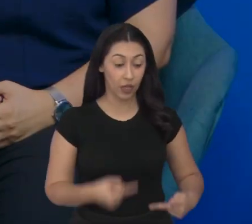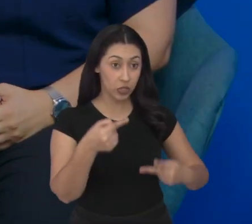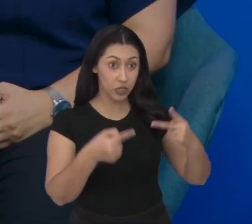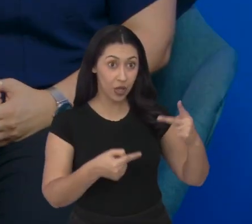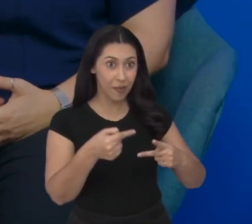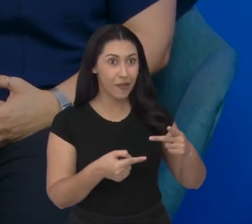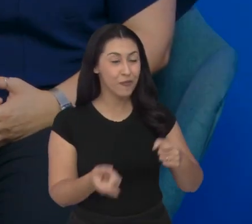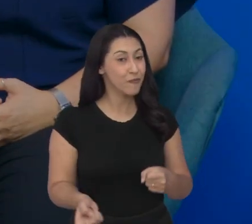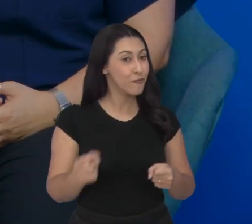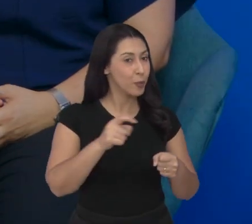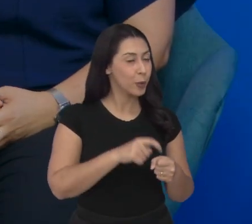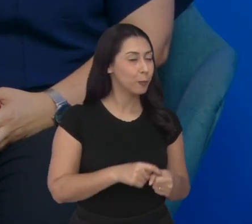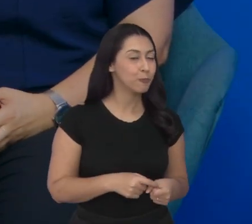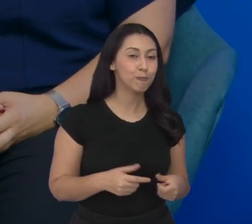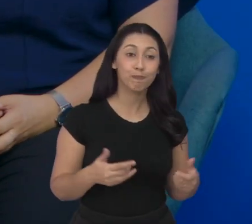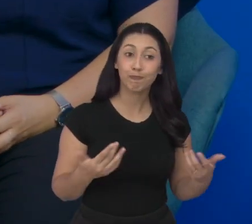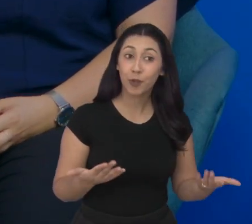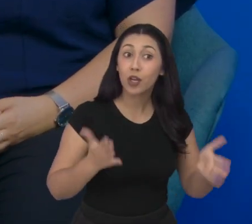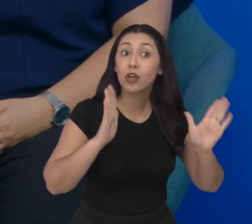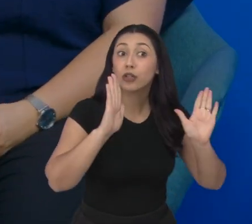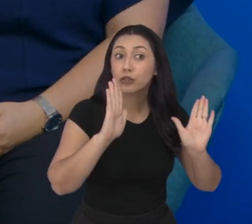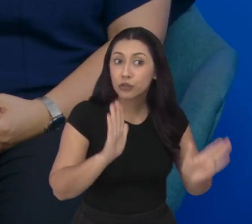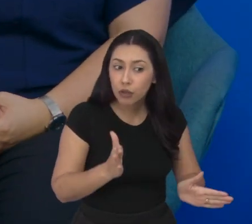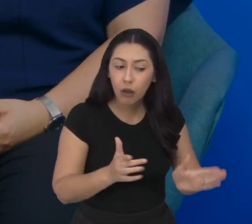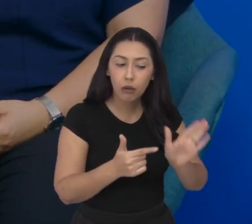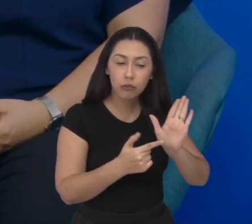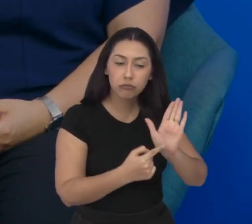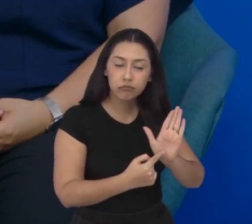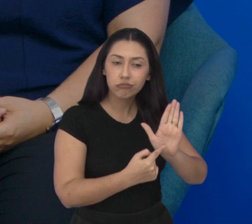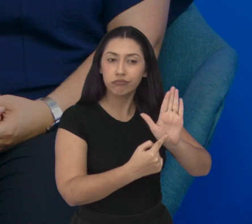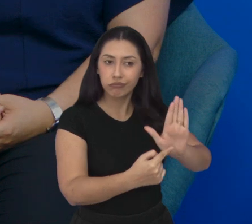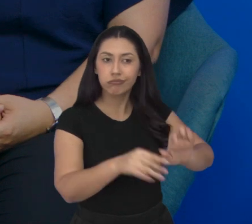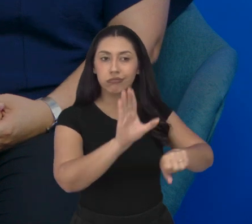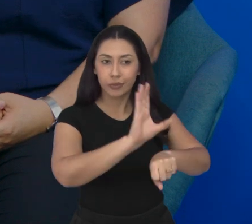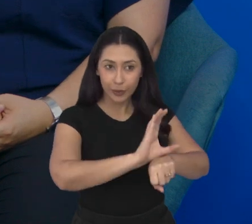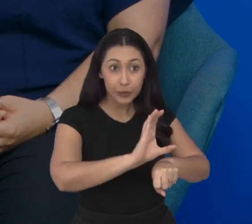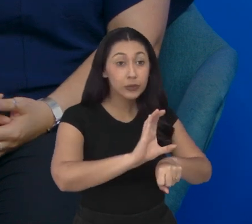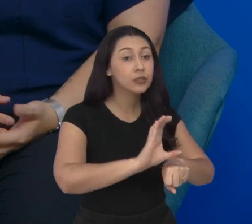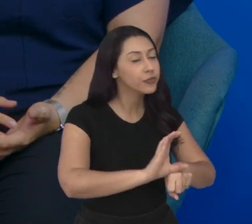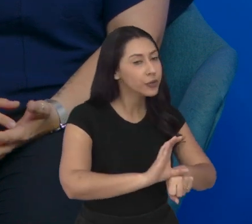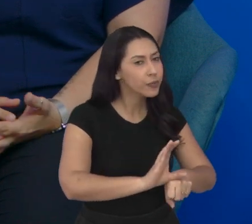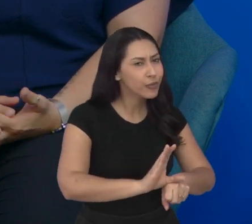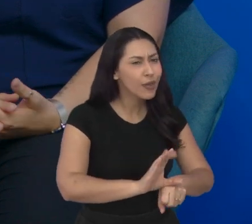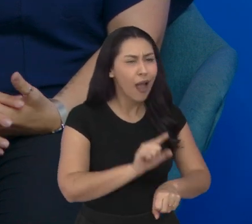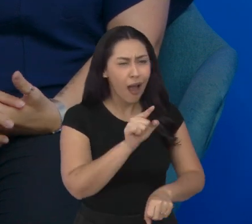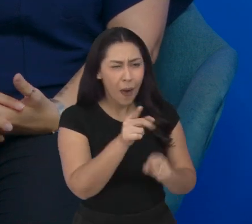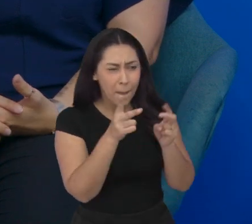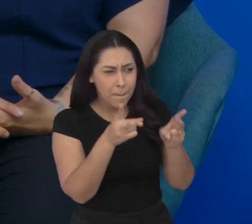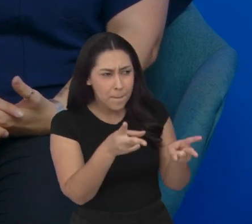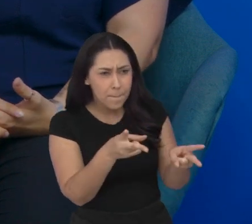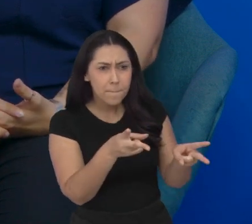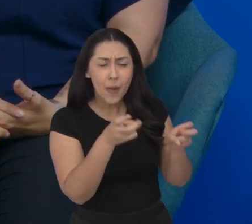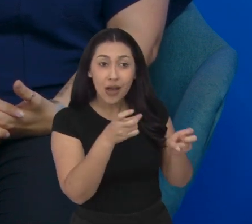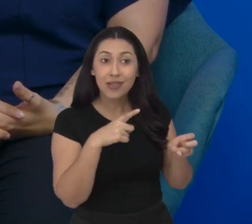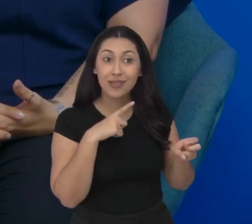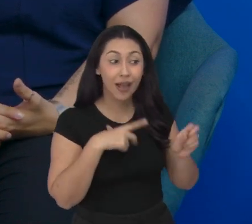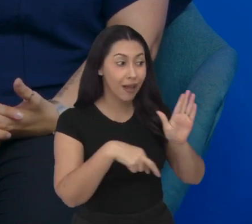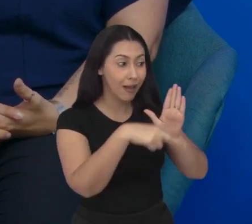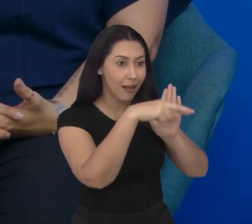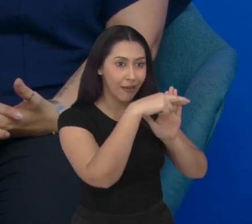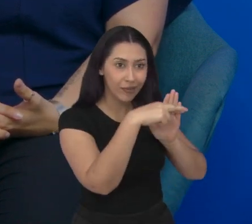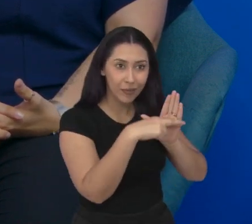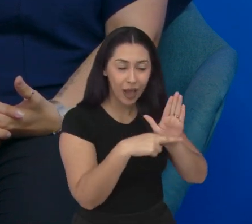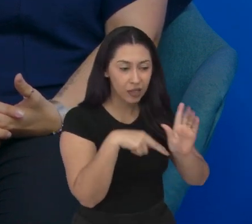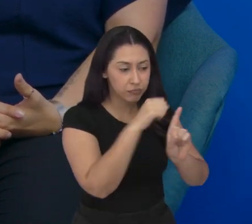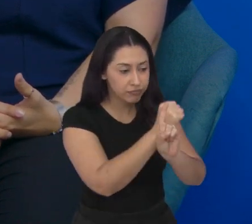Sobre política de volta, bom, no primeiro bloco a gente te apresentou o Código Civil e como você viu, ele determina as normas